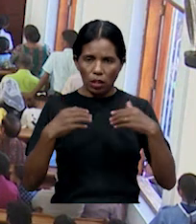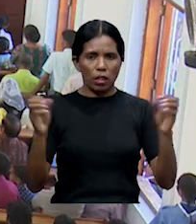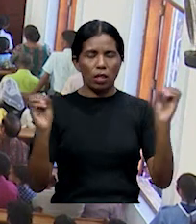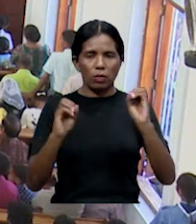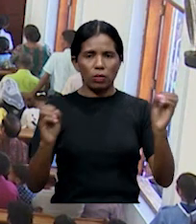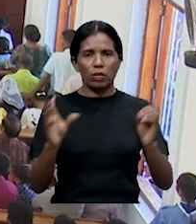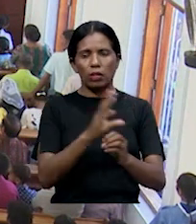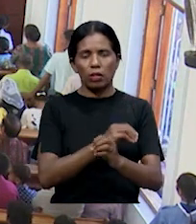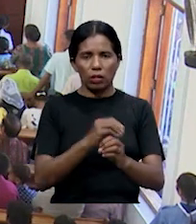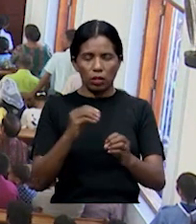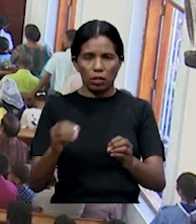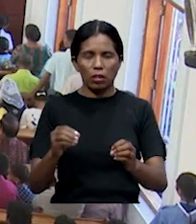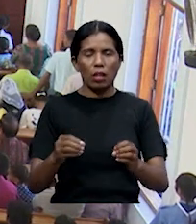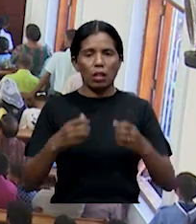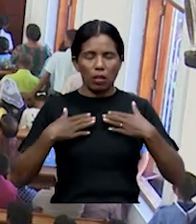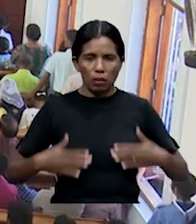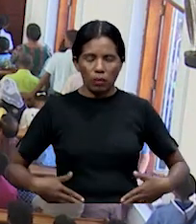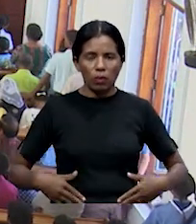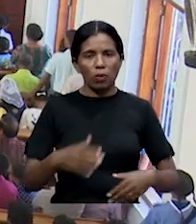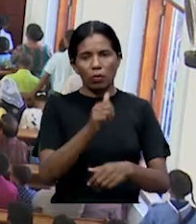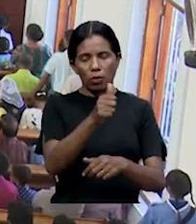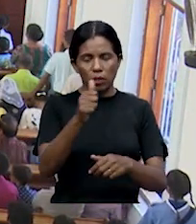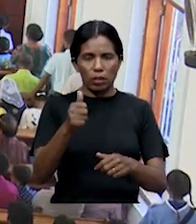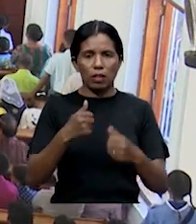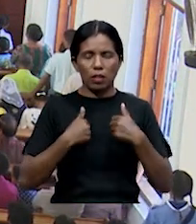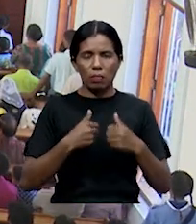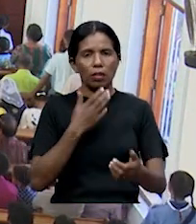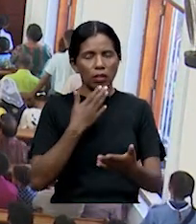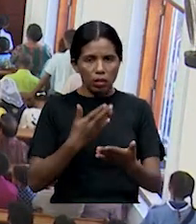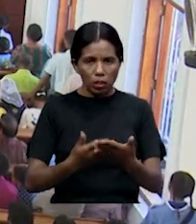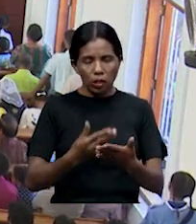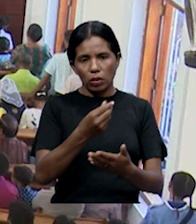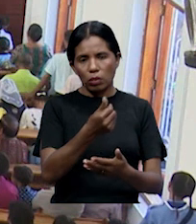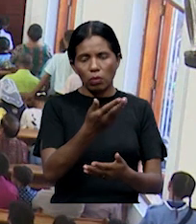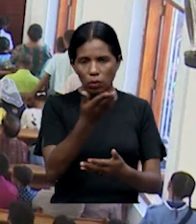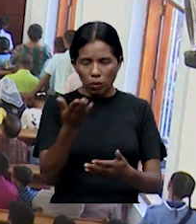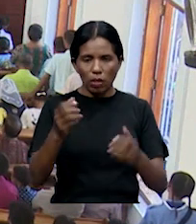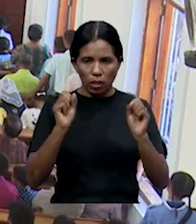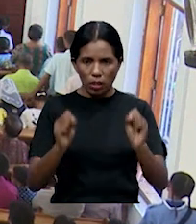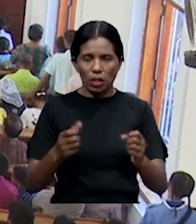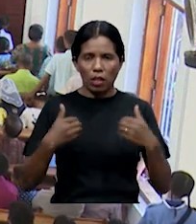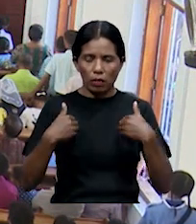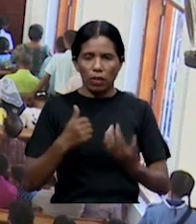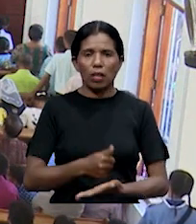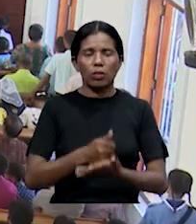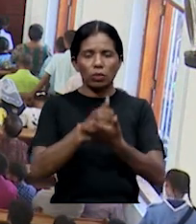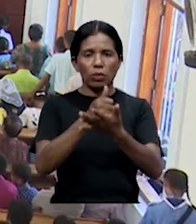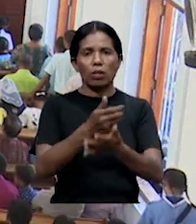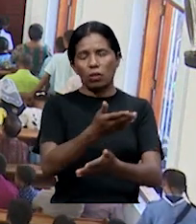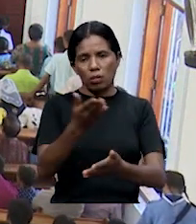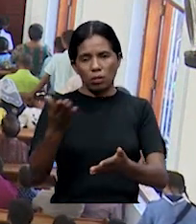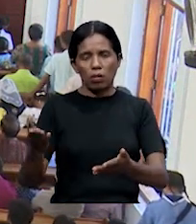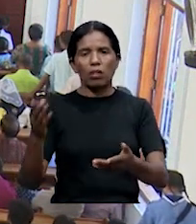diha bukur onian, hariko onian date, maybe dia kuituang nebe o iha, bela azudamos onia maluk sir nebe la